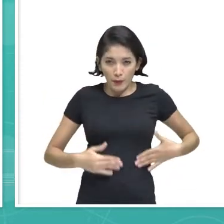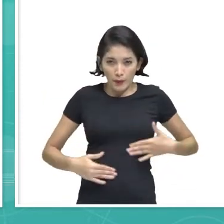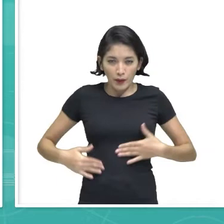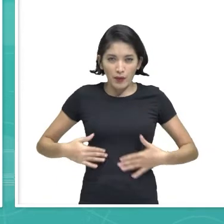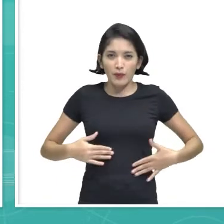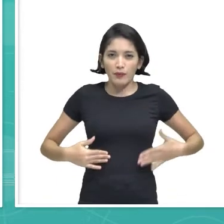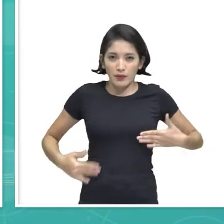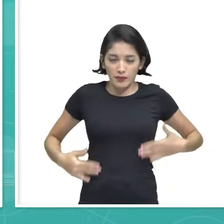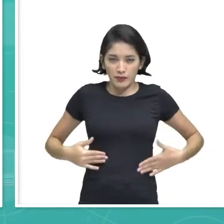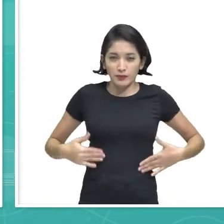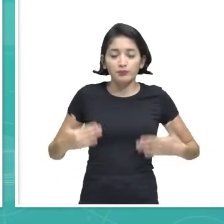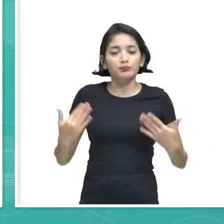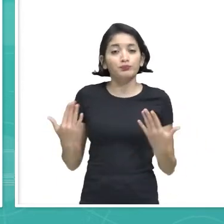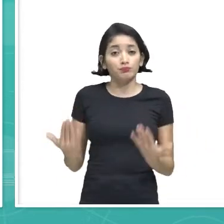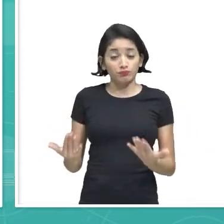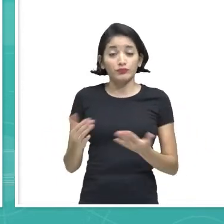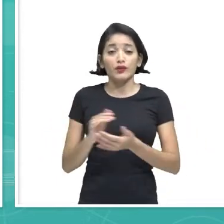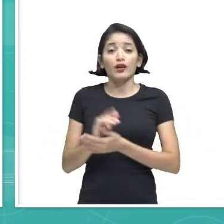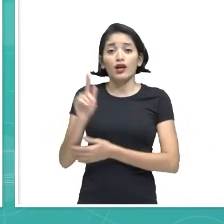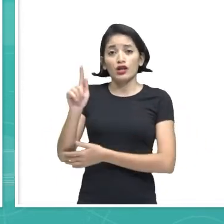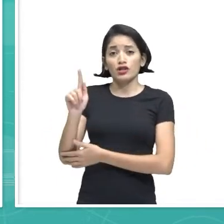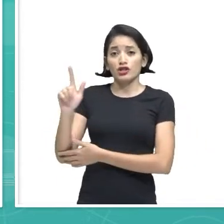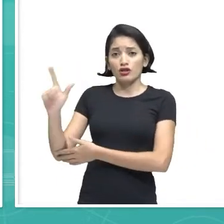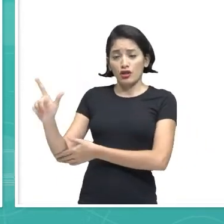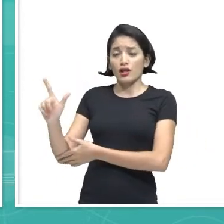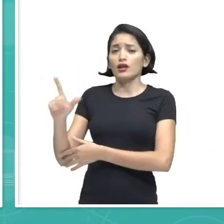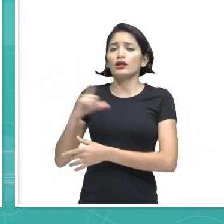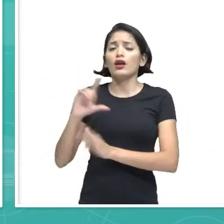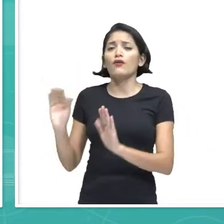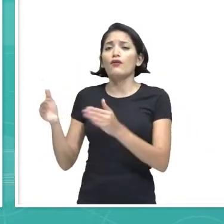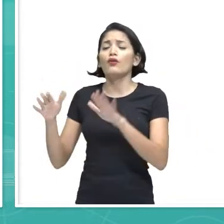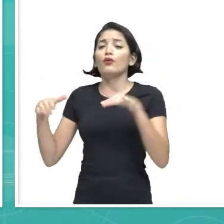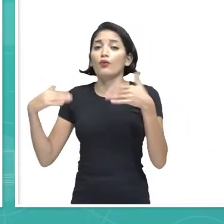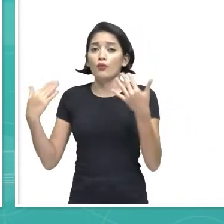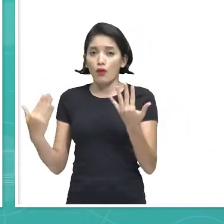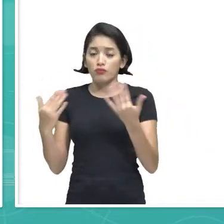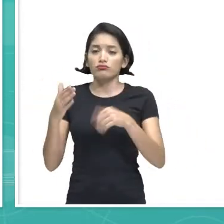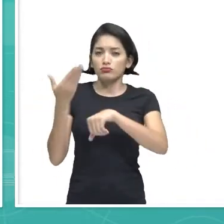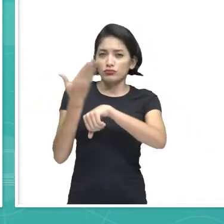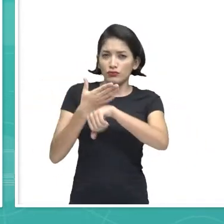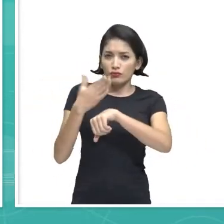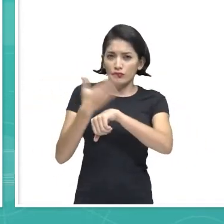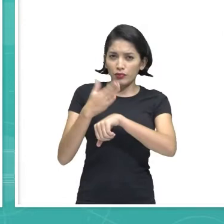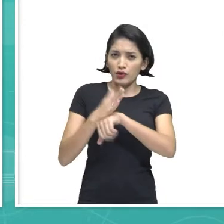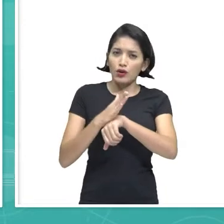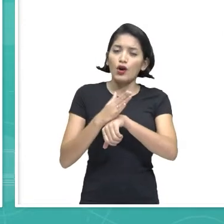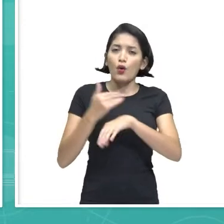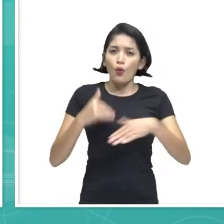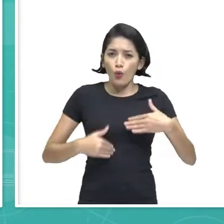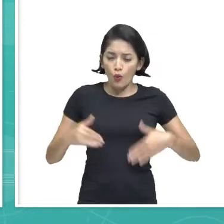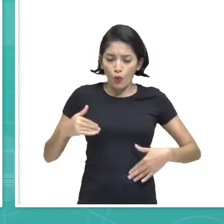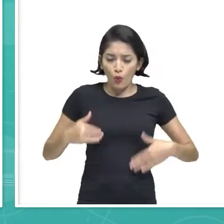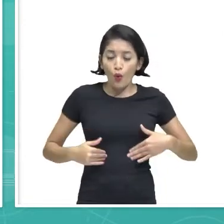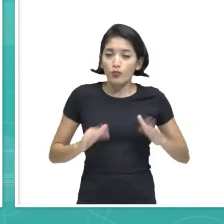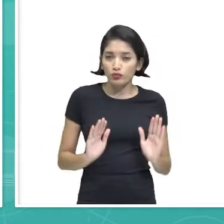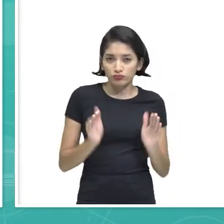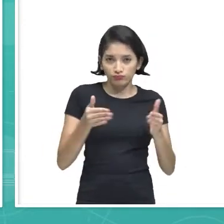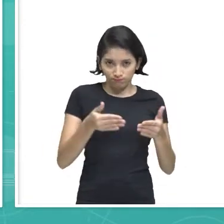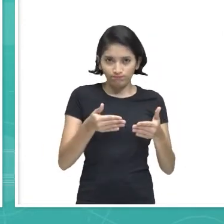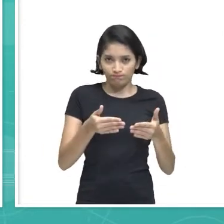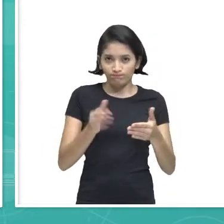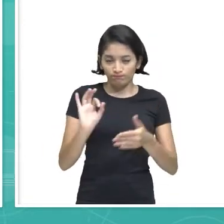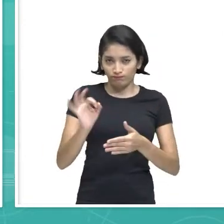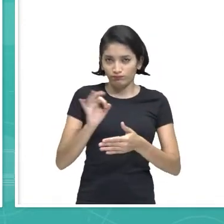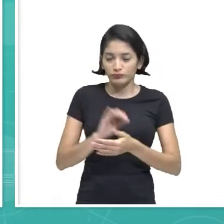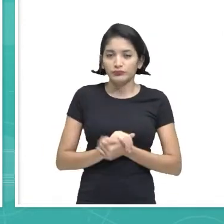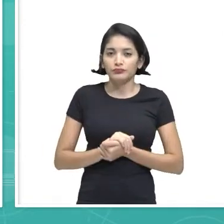abdômen, né? Então, a ginástica localizada, ela está relacionada ao quê? A um exercício localizado para um grupamento muscular, tá?